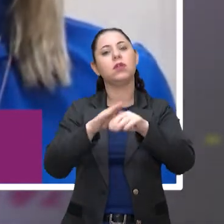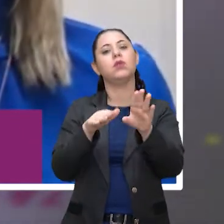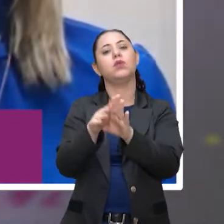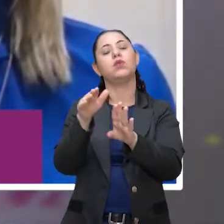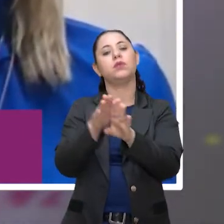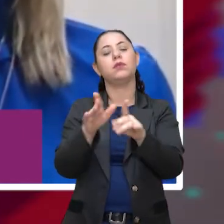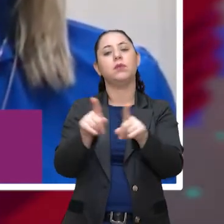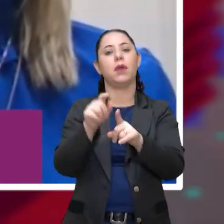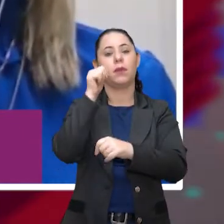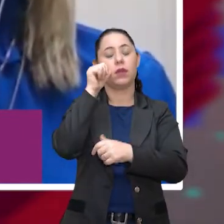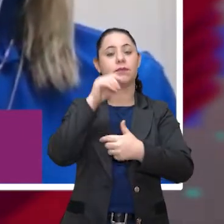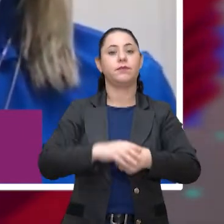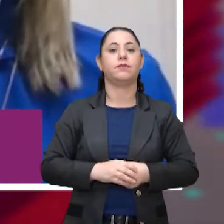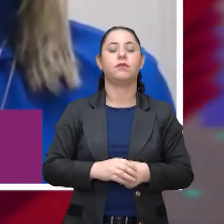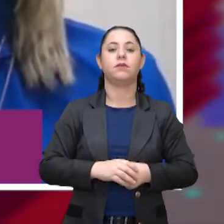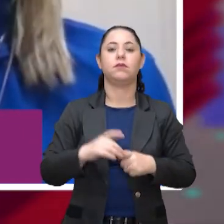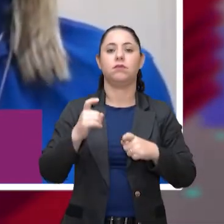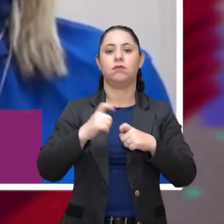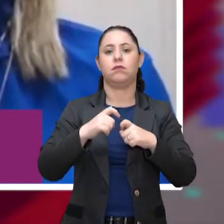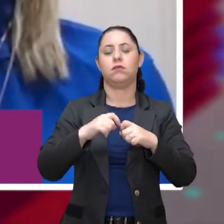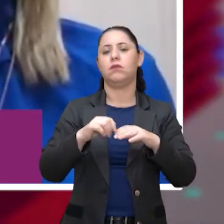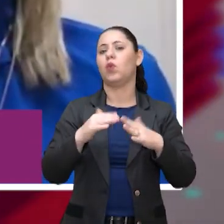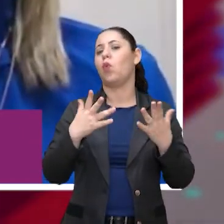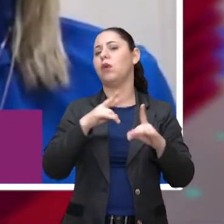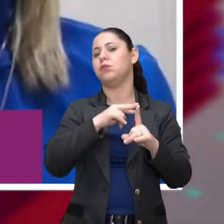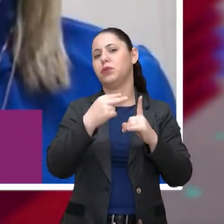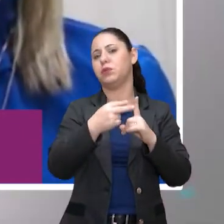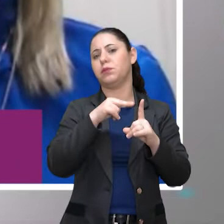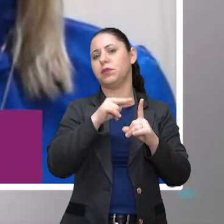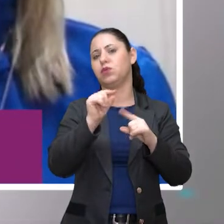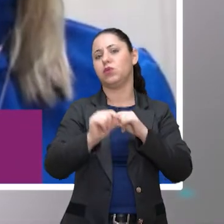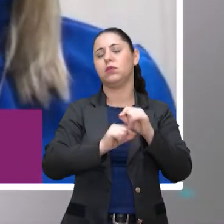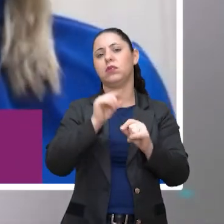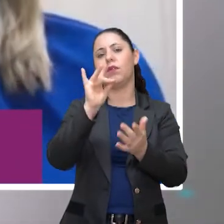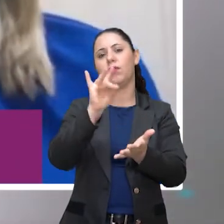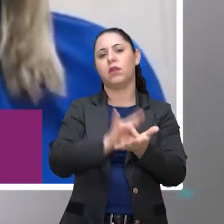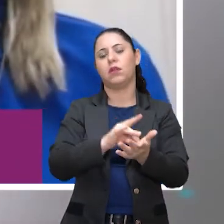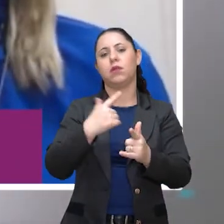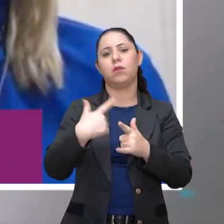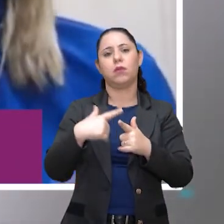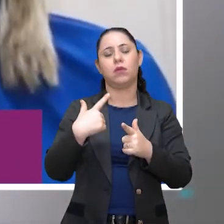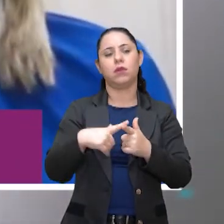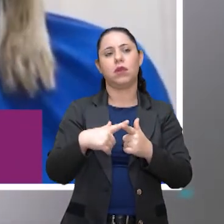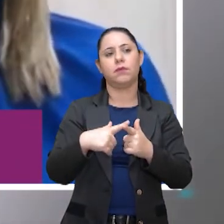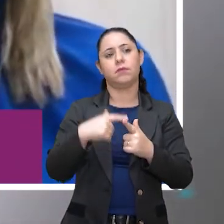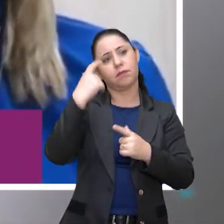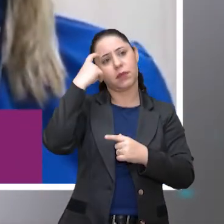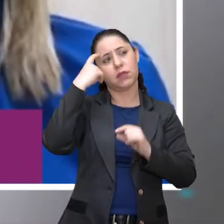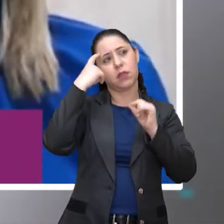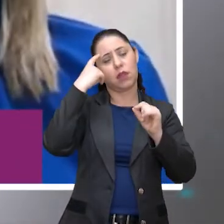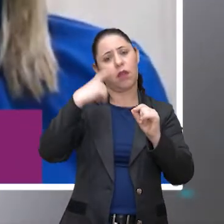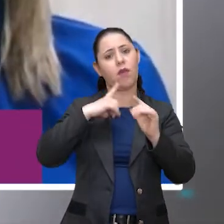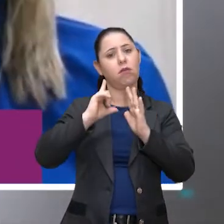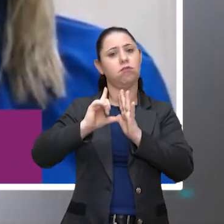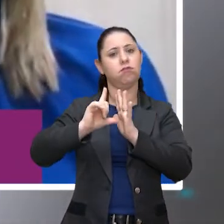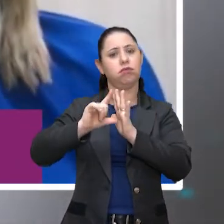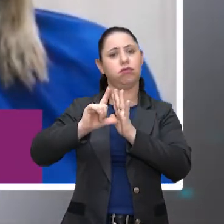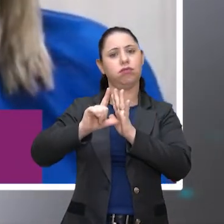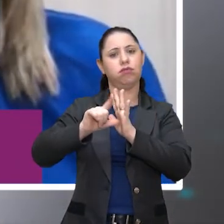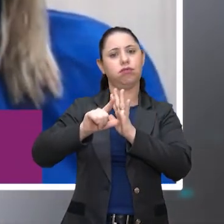essa mulher. Doutora, quais são as perspectivas exatamente? Porque a gente considera que teve um atraso aí